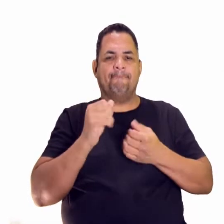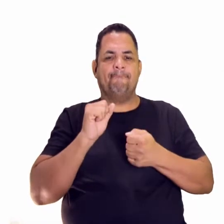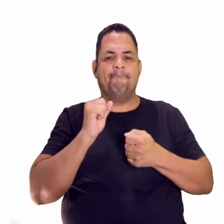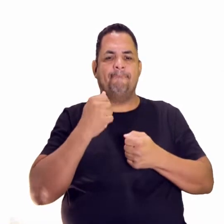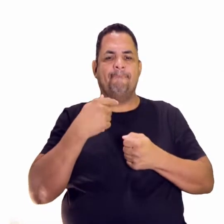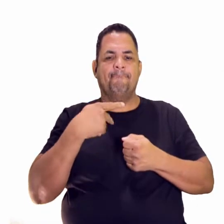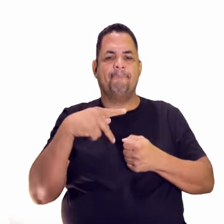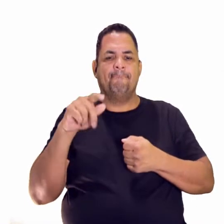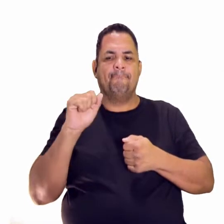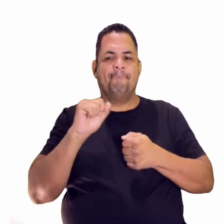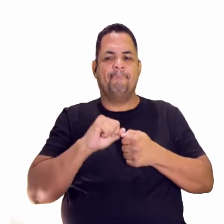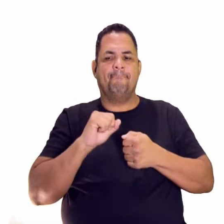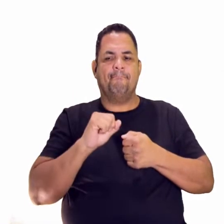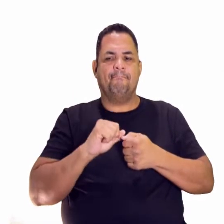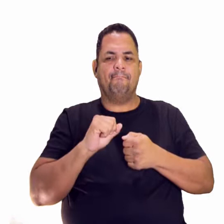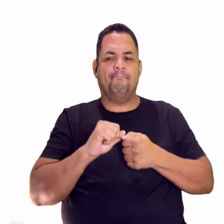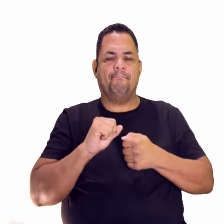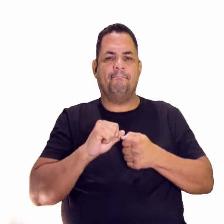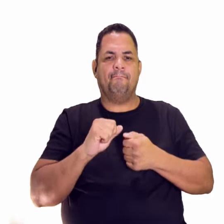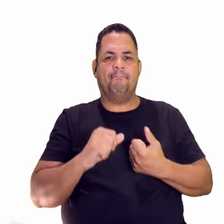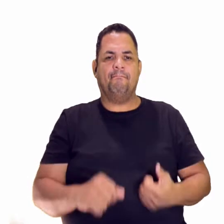criar